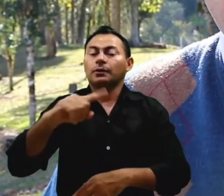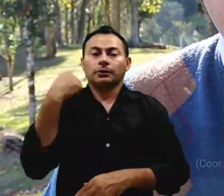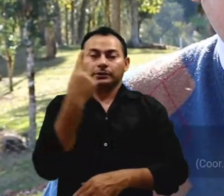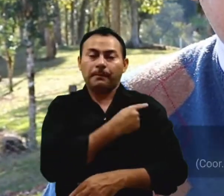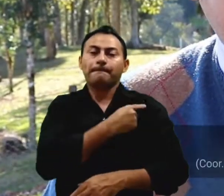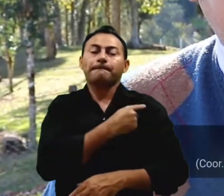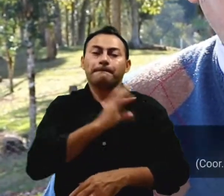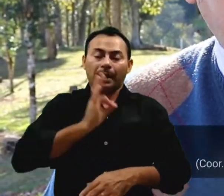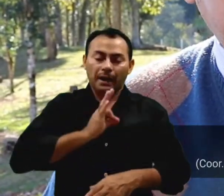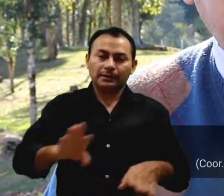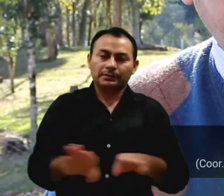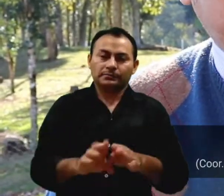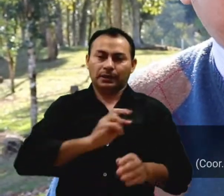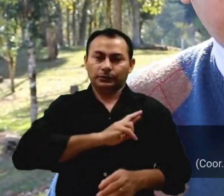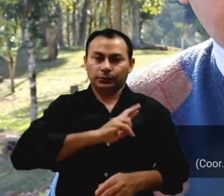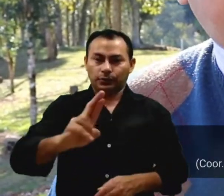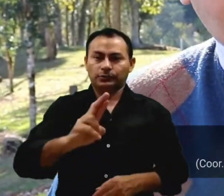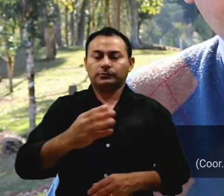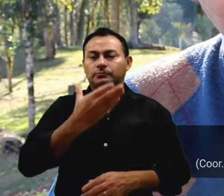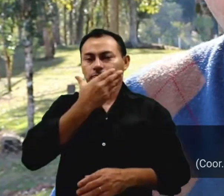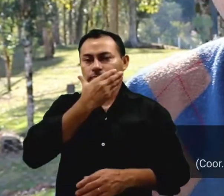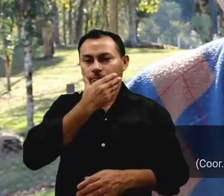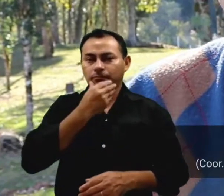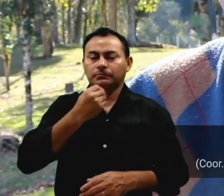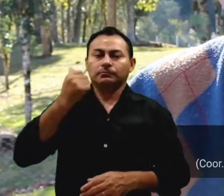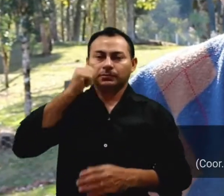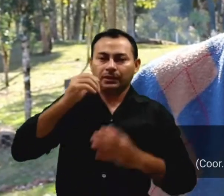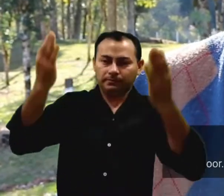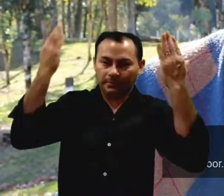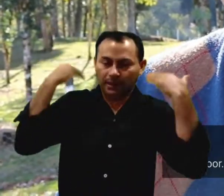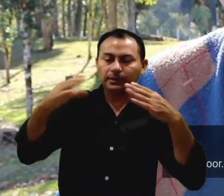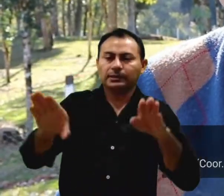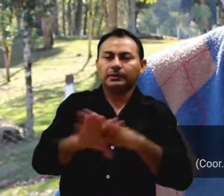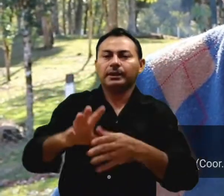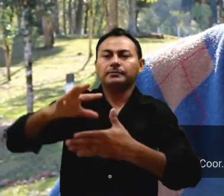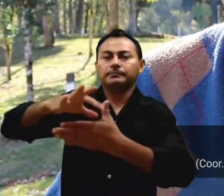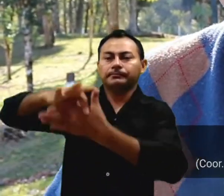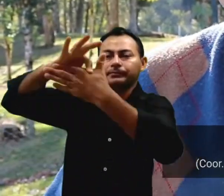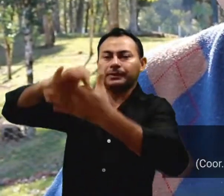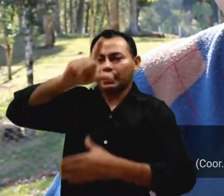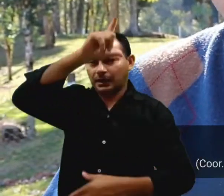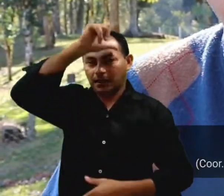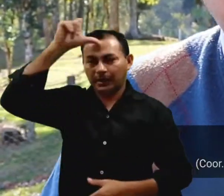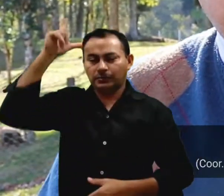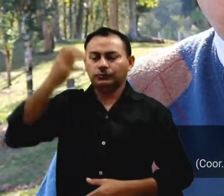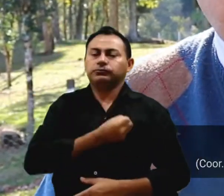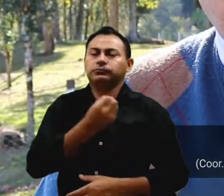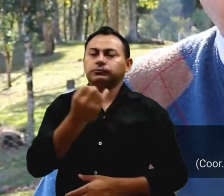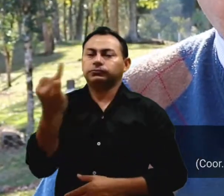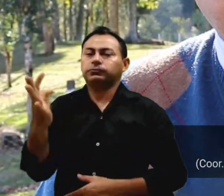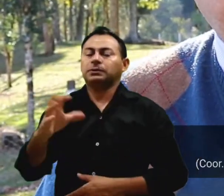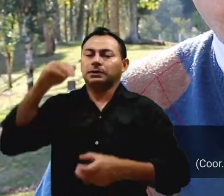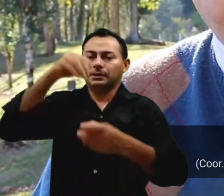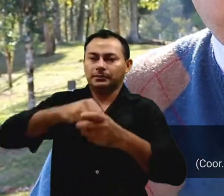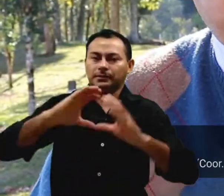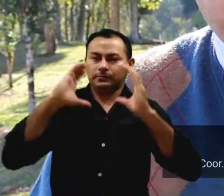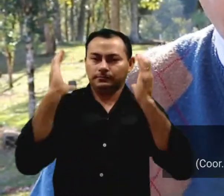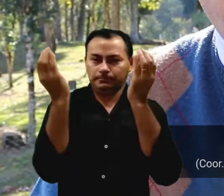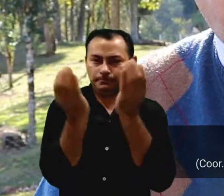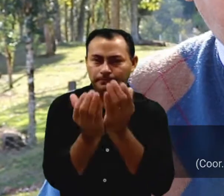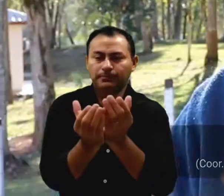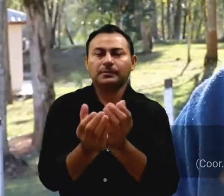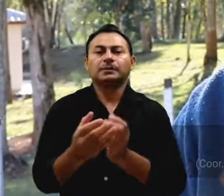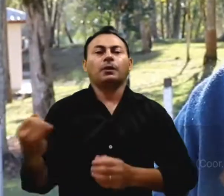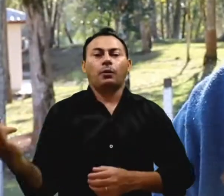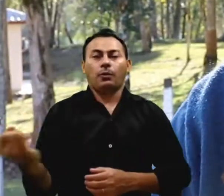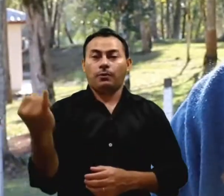nós padres, religiosos e religiosas, mas também as lideranças leigas, que são muitas em nossas comunidades.